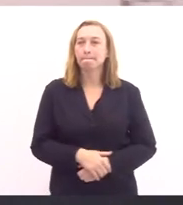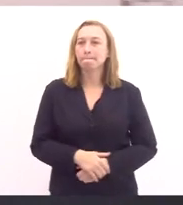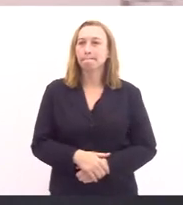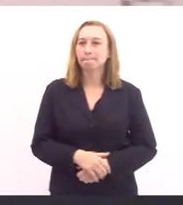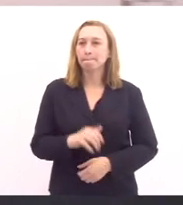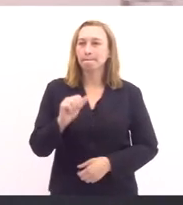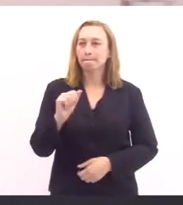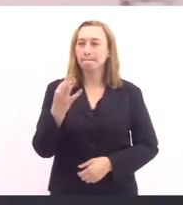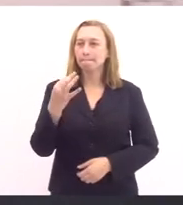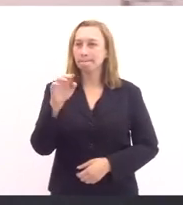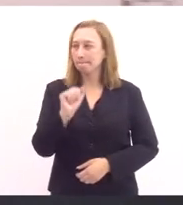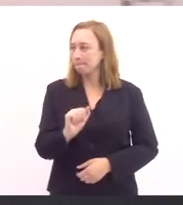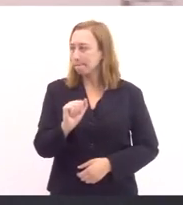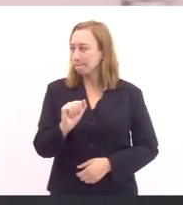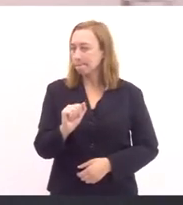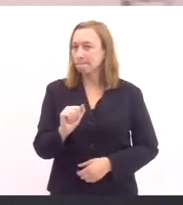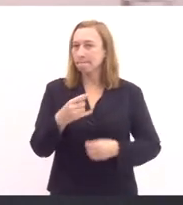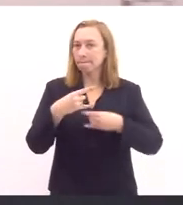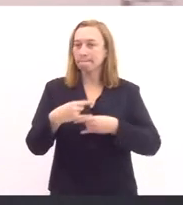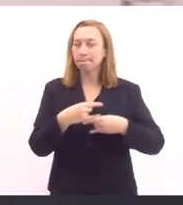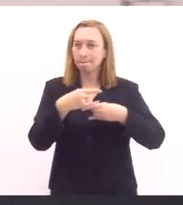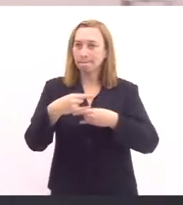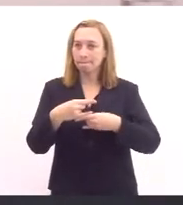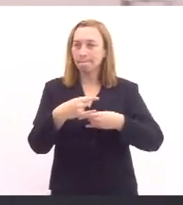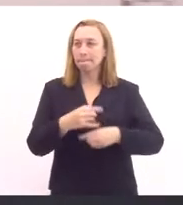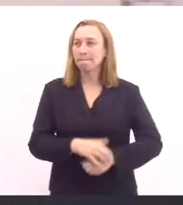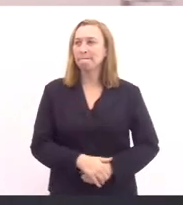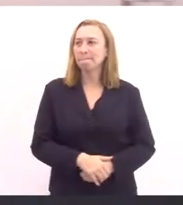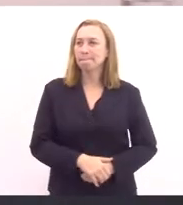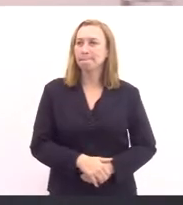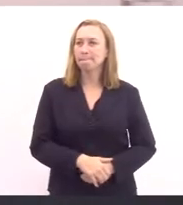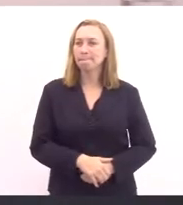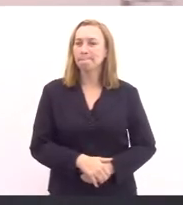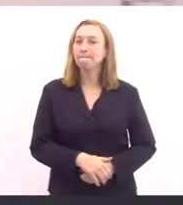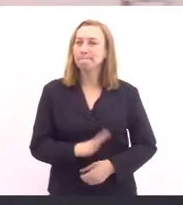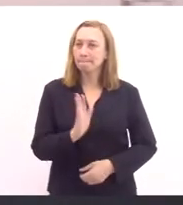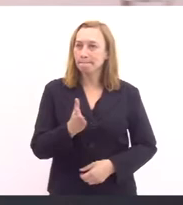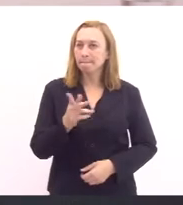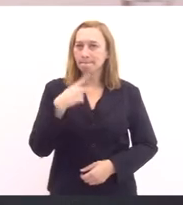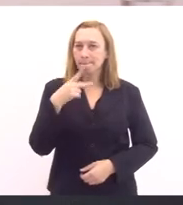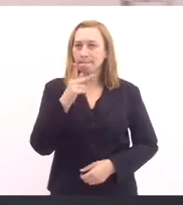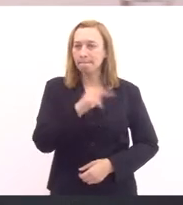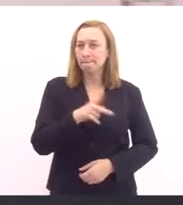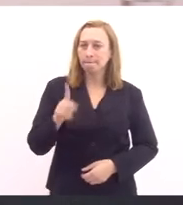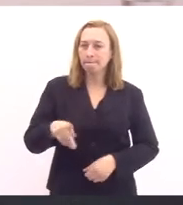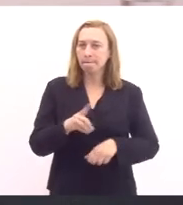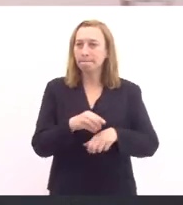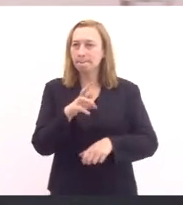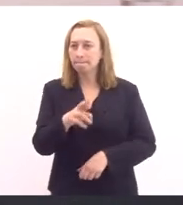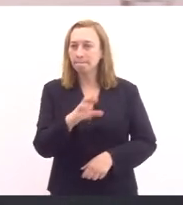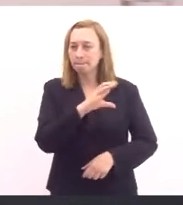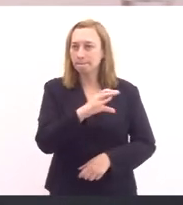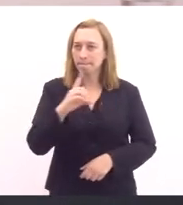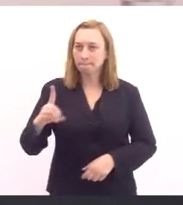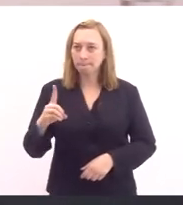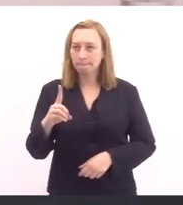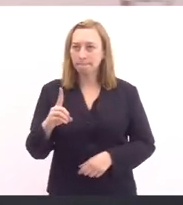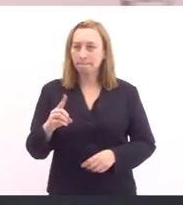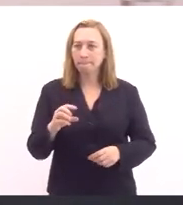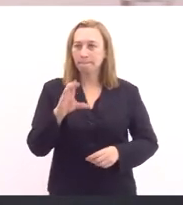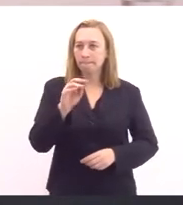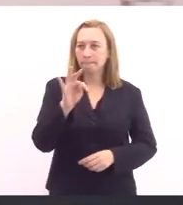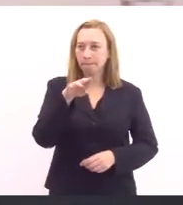Ágata Ferreira tá aqui online e ela é professor disse na Professora Doutora coordenadora do Observatório